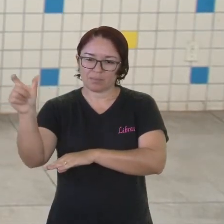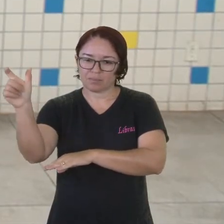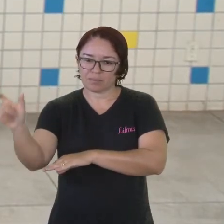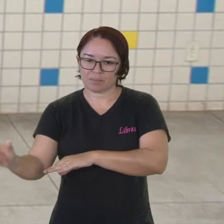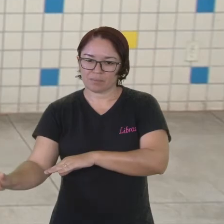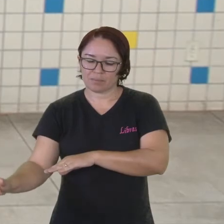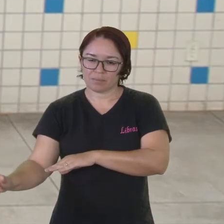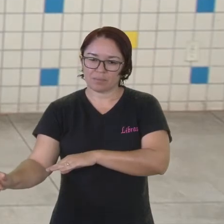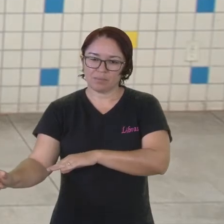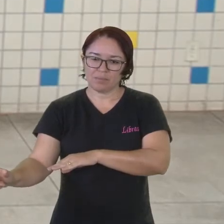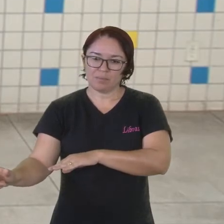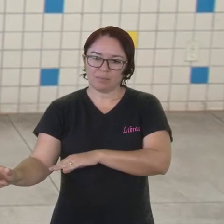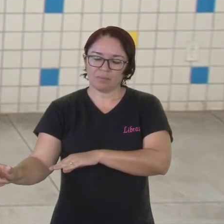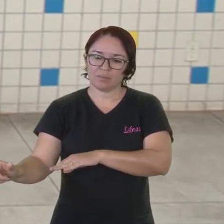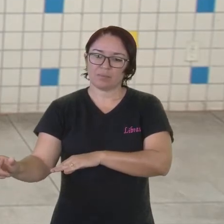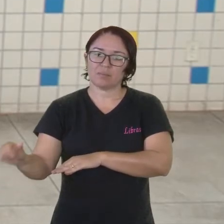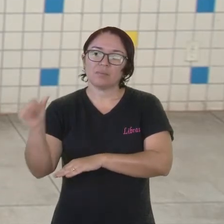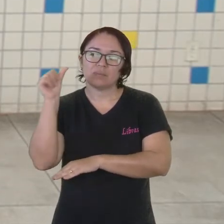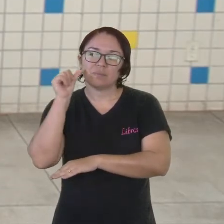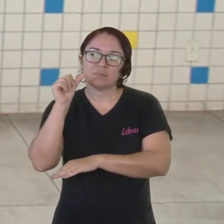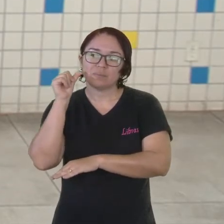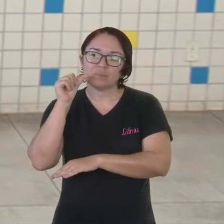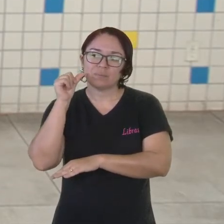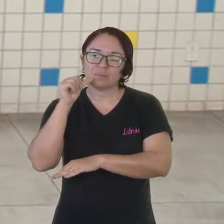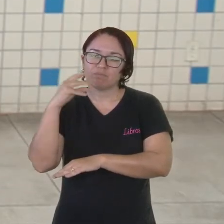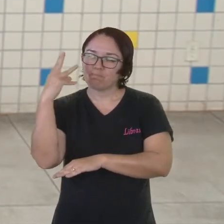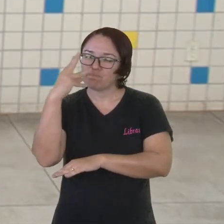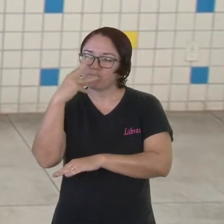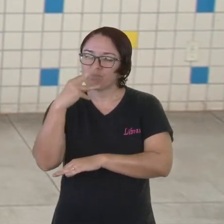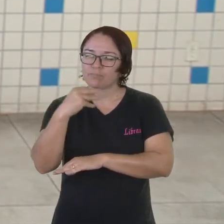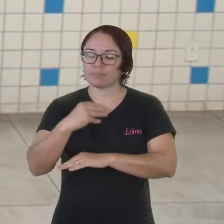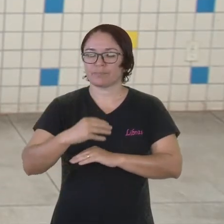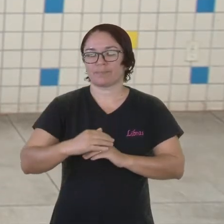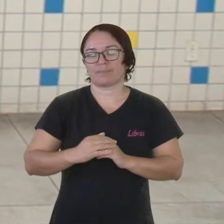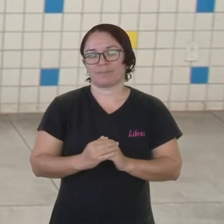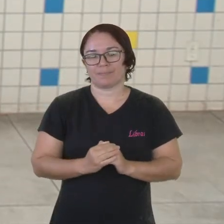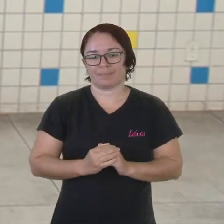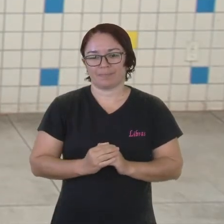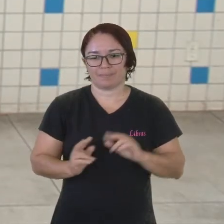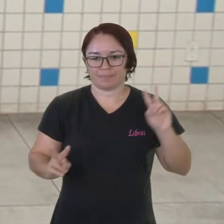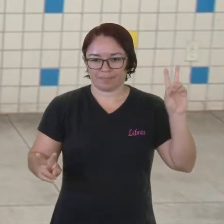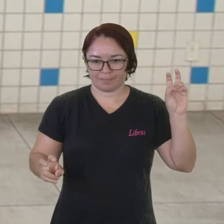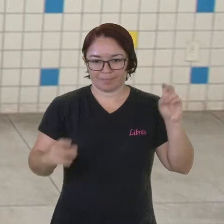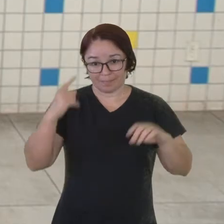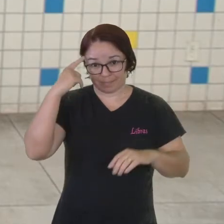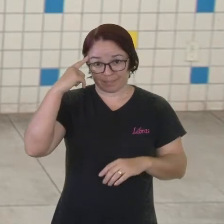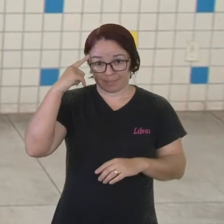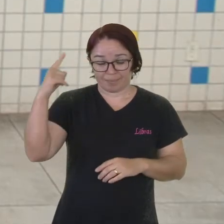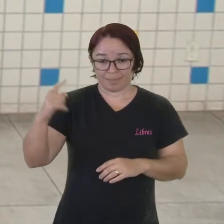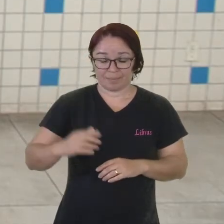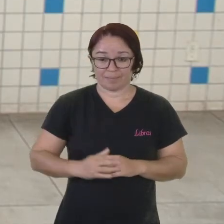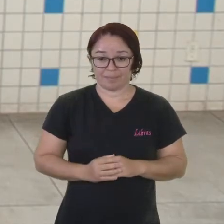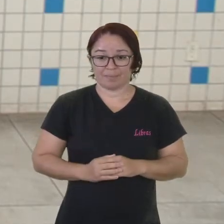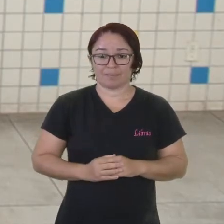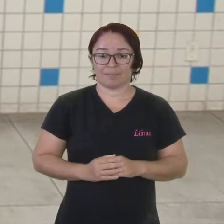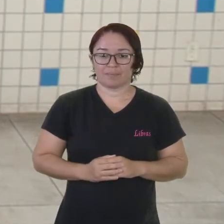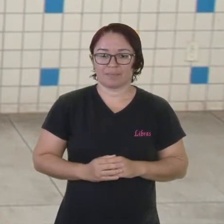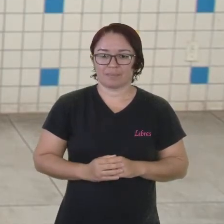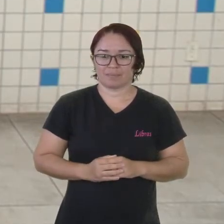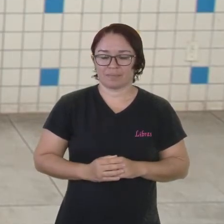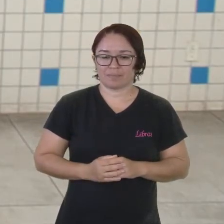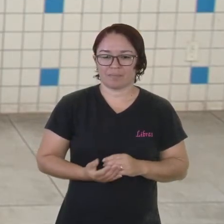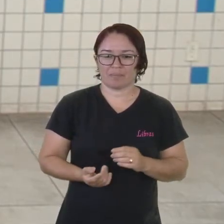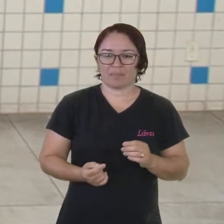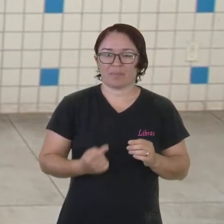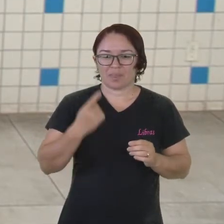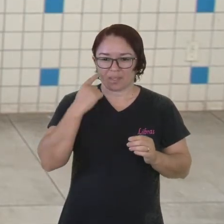desconsoladamente para o pneu, uma moça muito bonita. Nós vimos que nesse trecho ele não apresenta